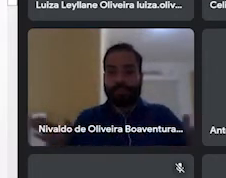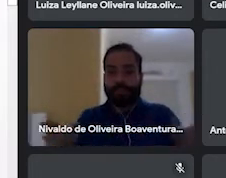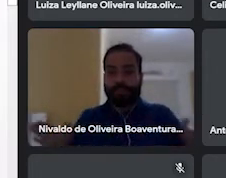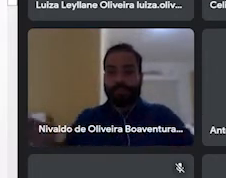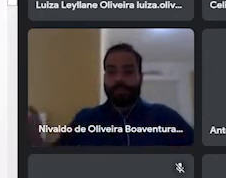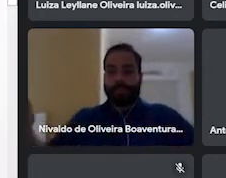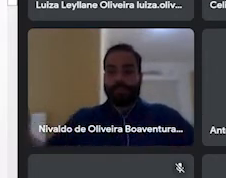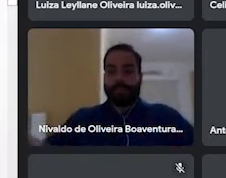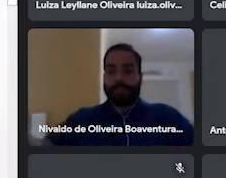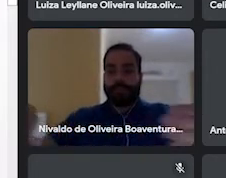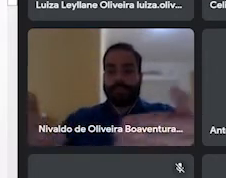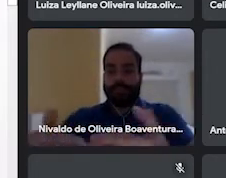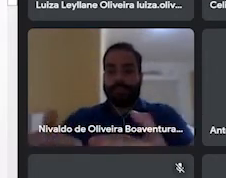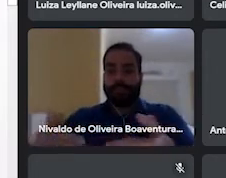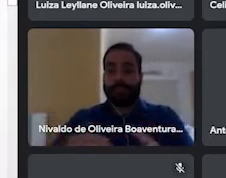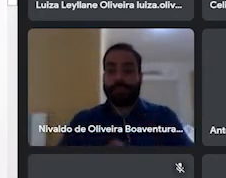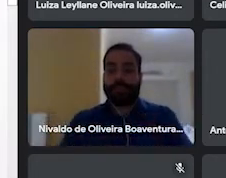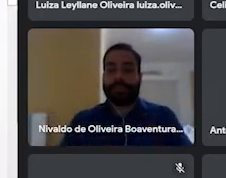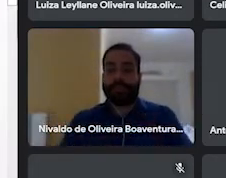ali